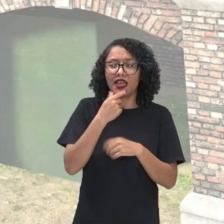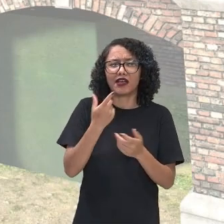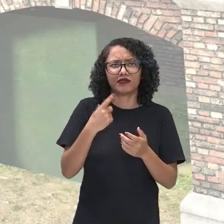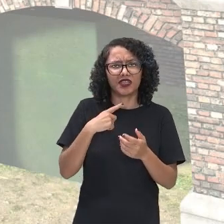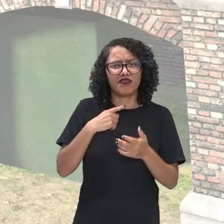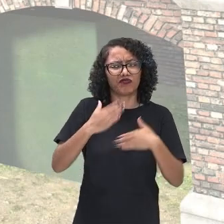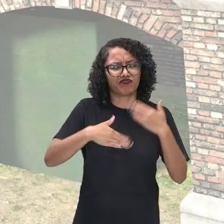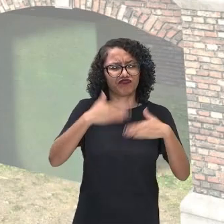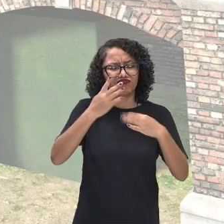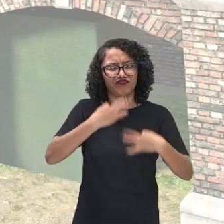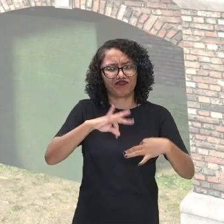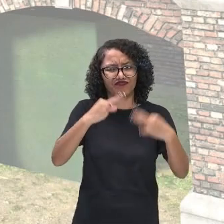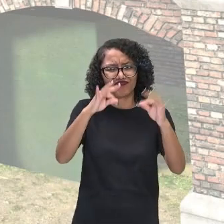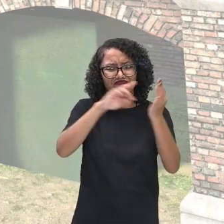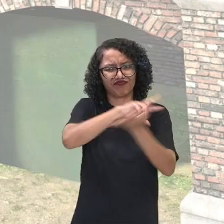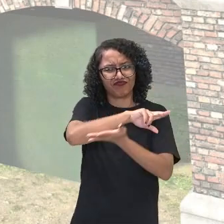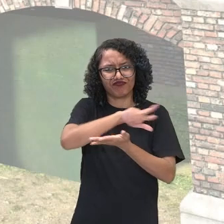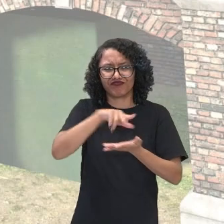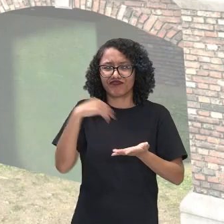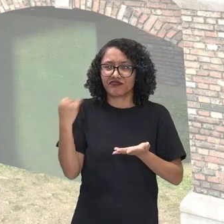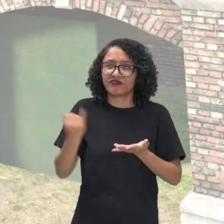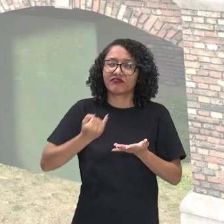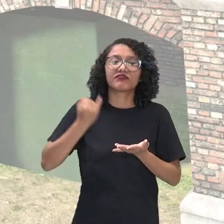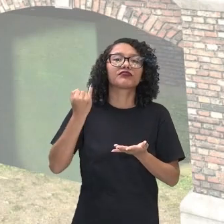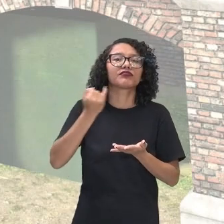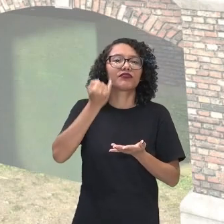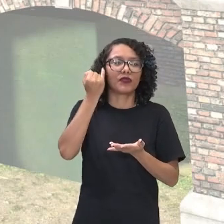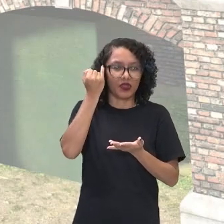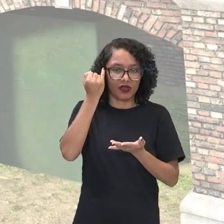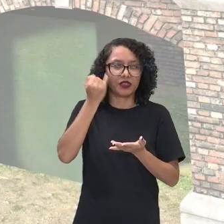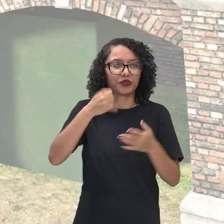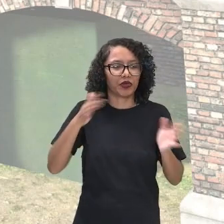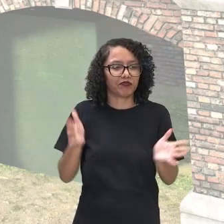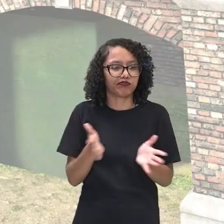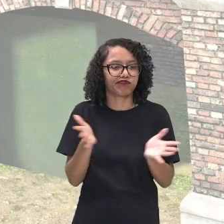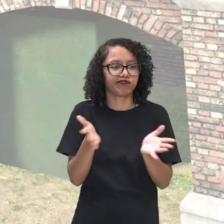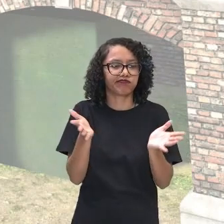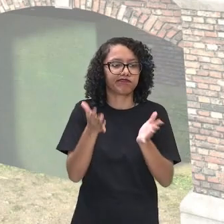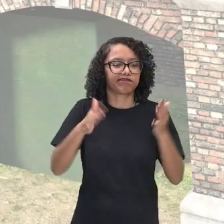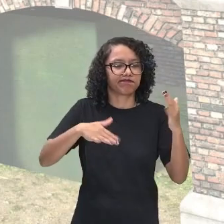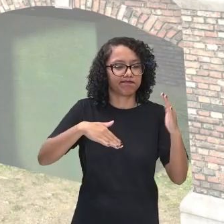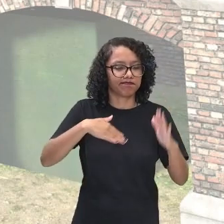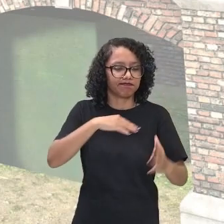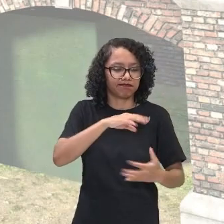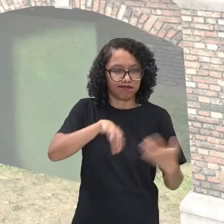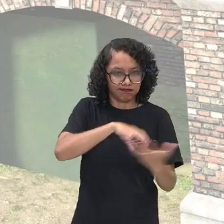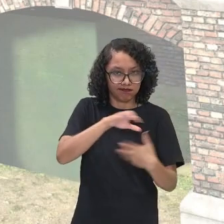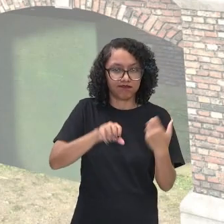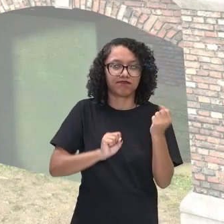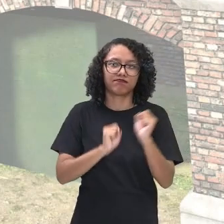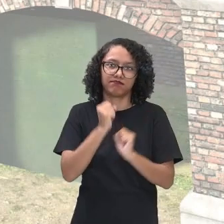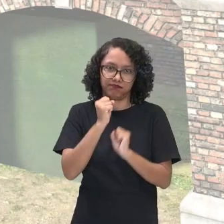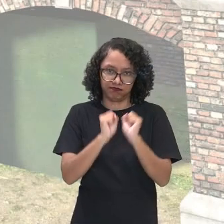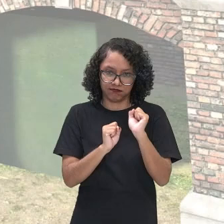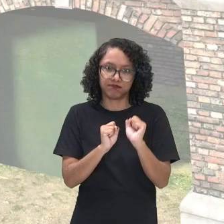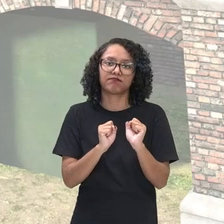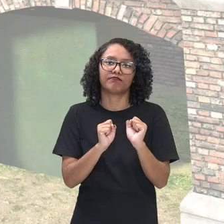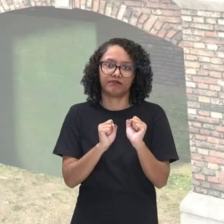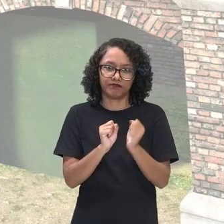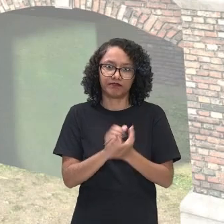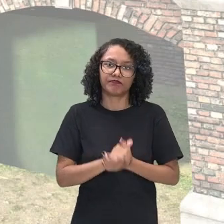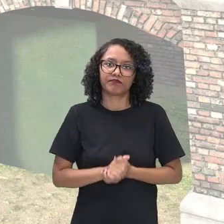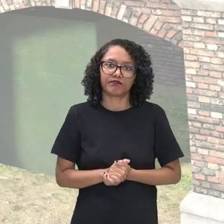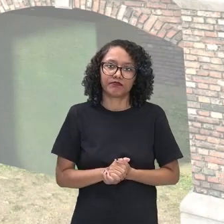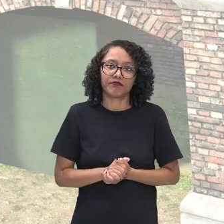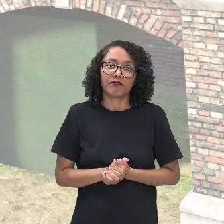tecnológicos que foram fundamentais para impulsionar essa revolução industrial. Esses desenvolvimentos transformaram